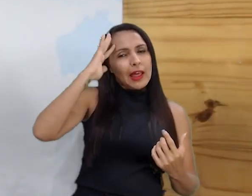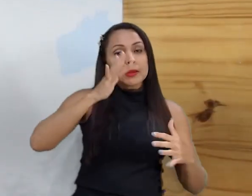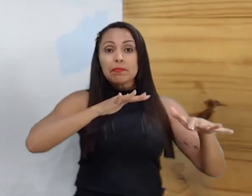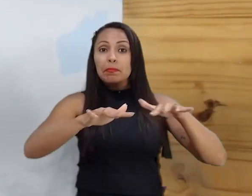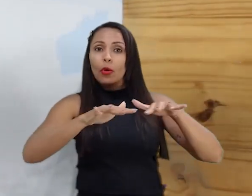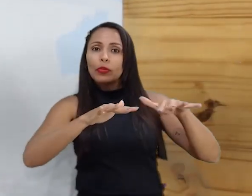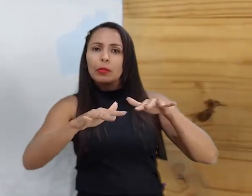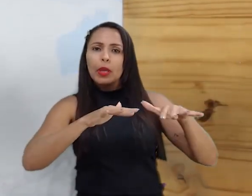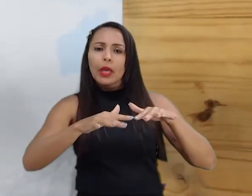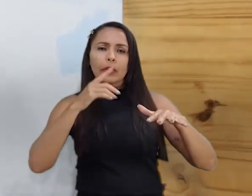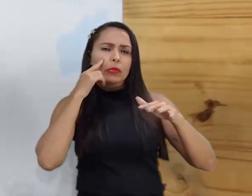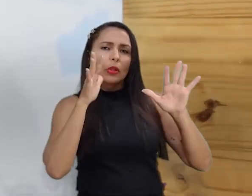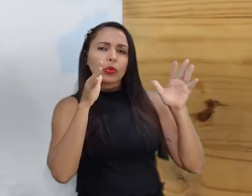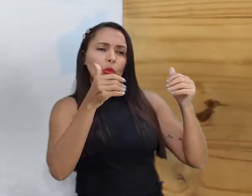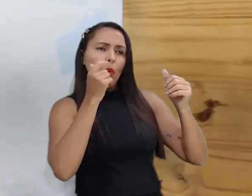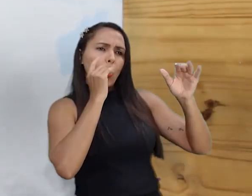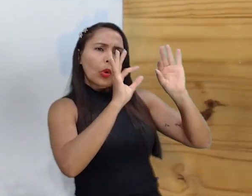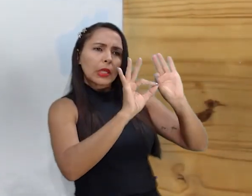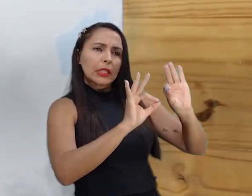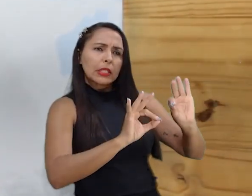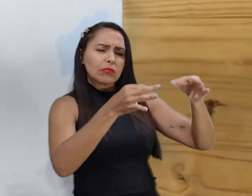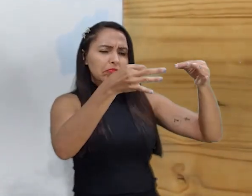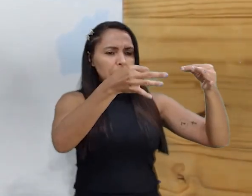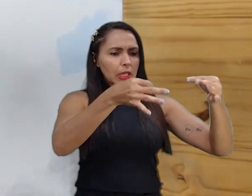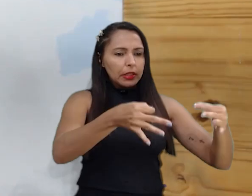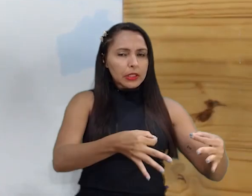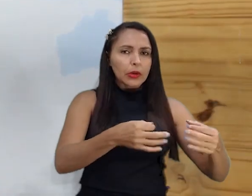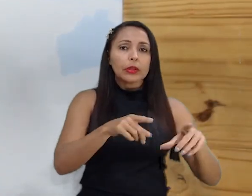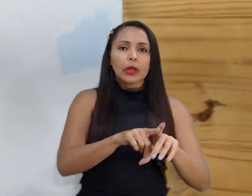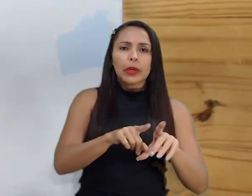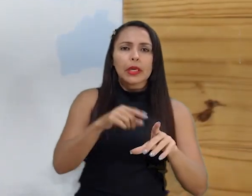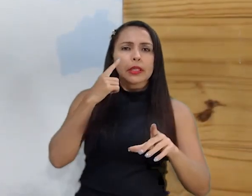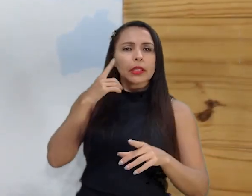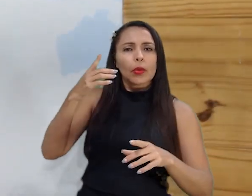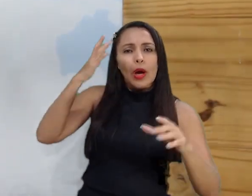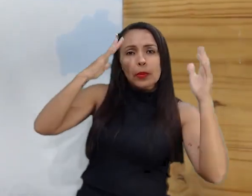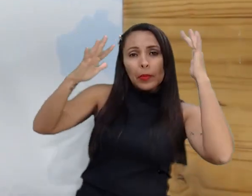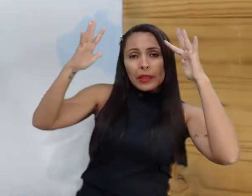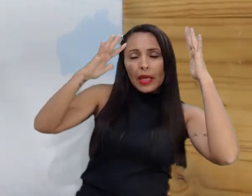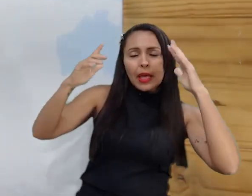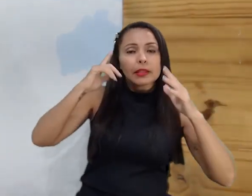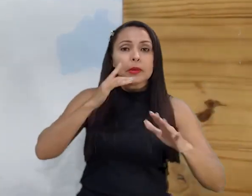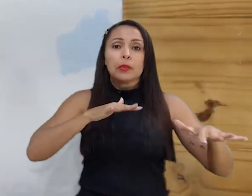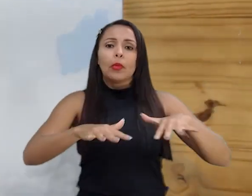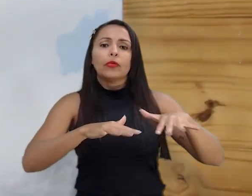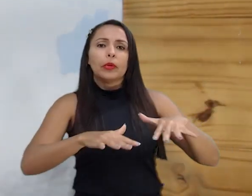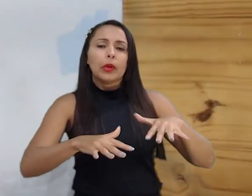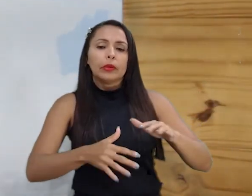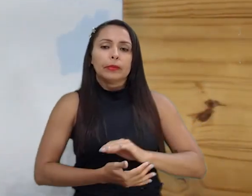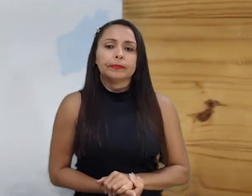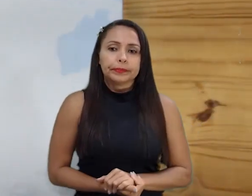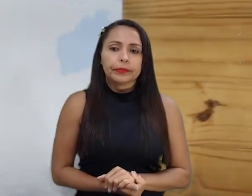era tudo ali nos conformes, tudo retinho, também adquiriu essa ideia de movimento, de fluidez, de